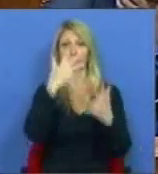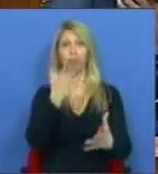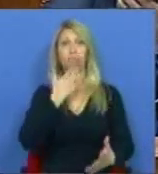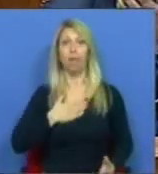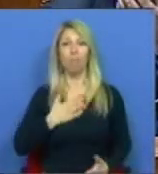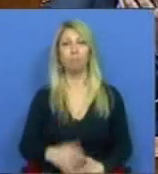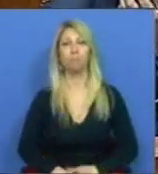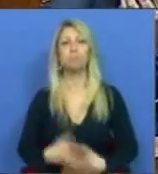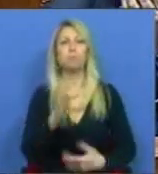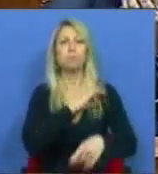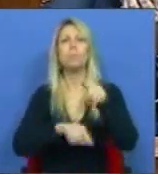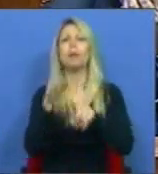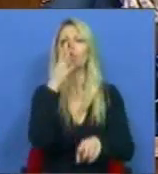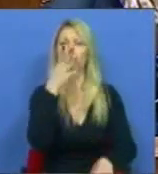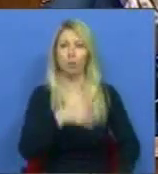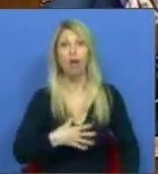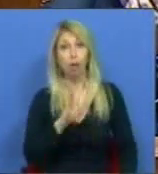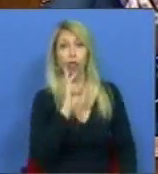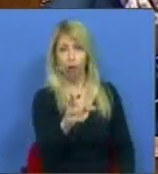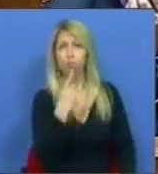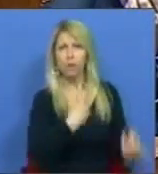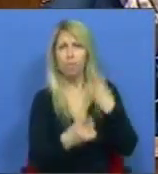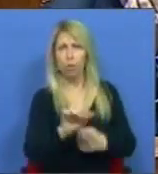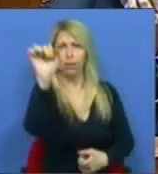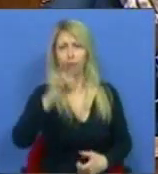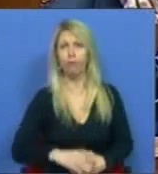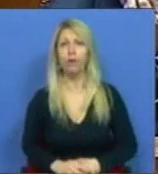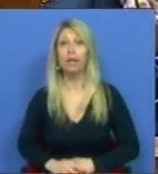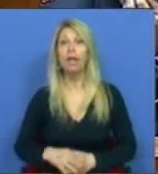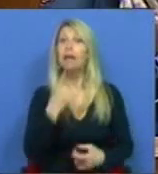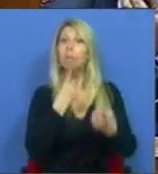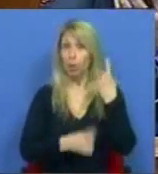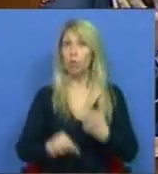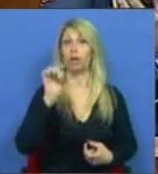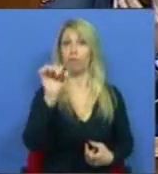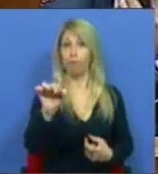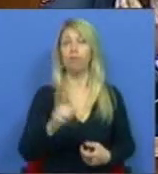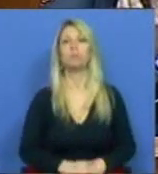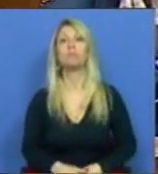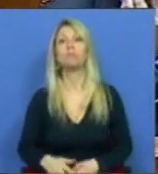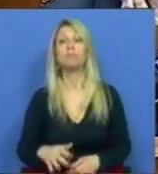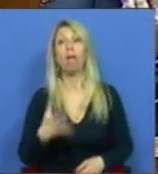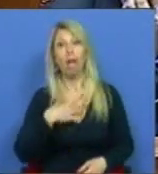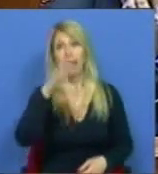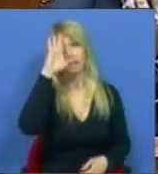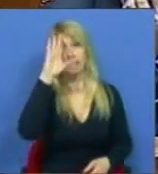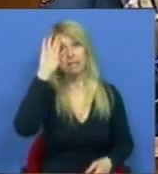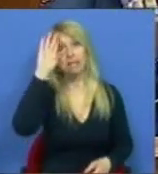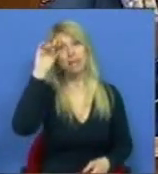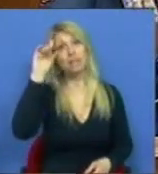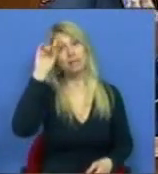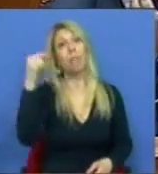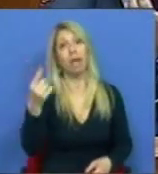deputado, eu vou responder à sua pergunta. A sua pergunta é saber se, no caso